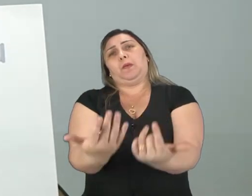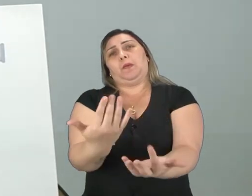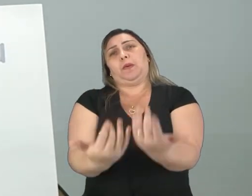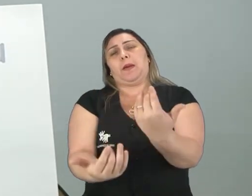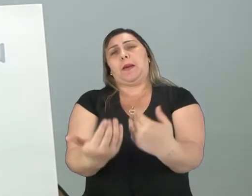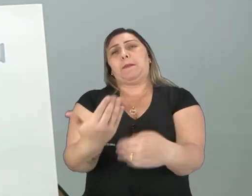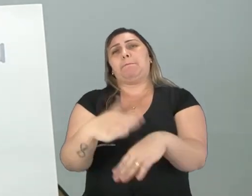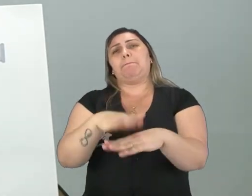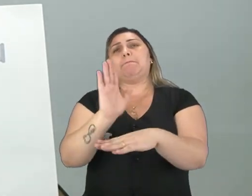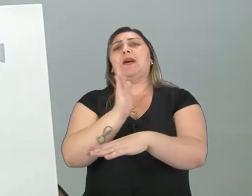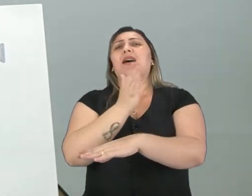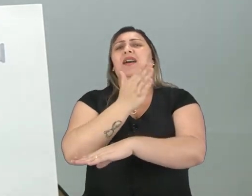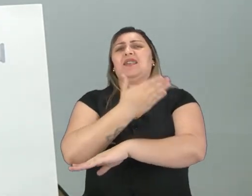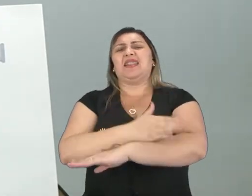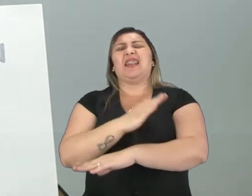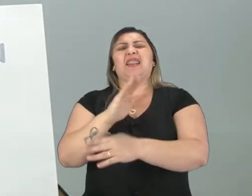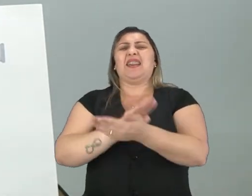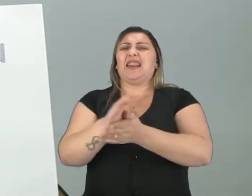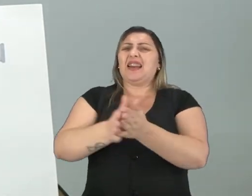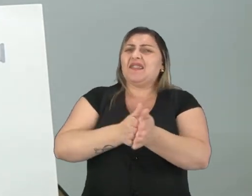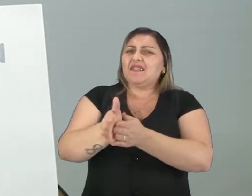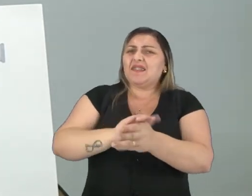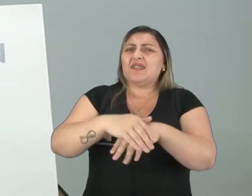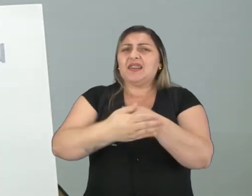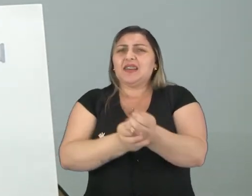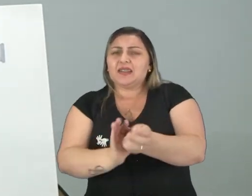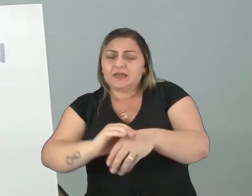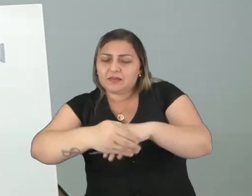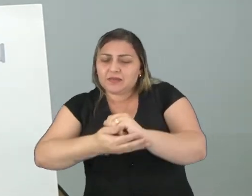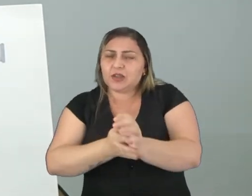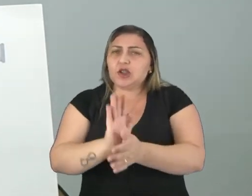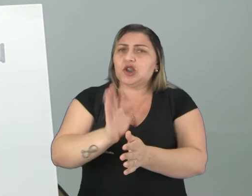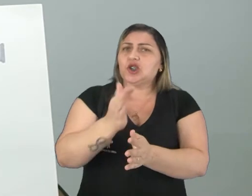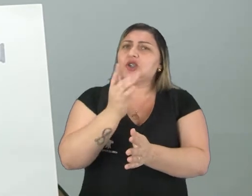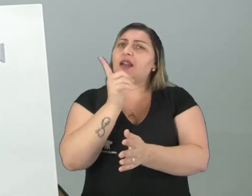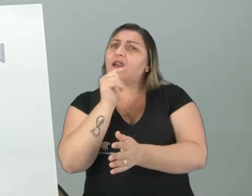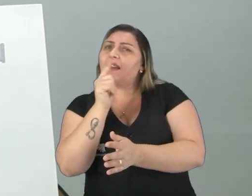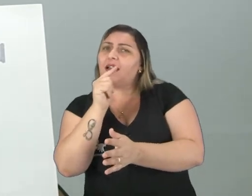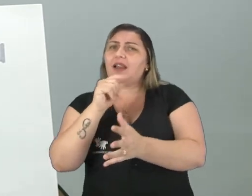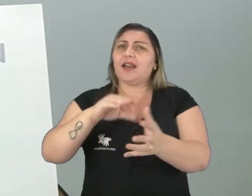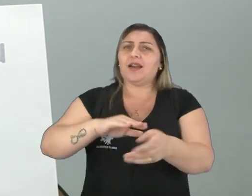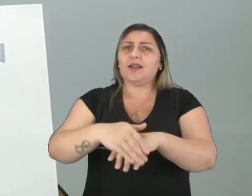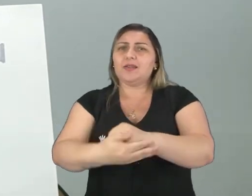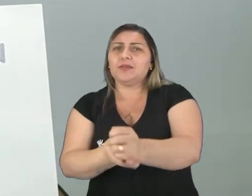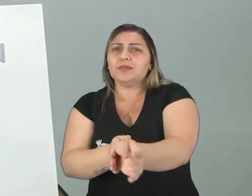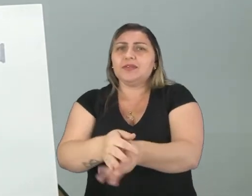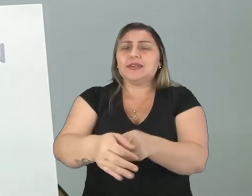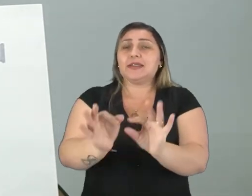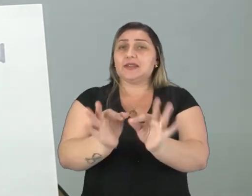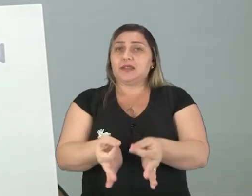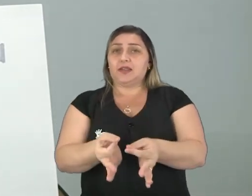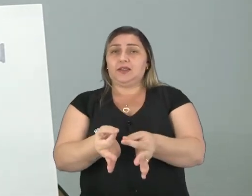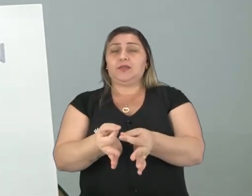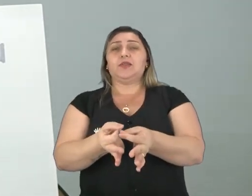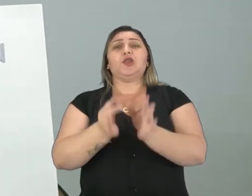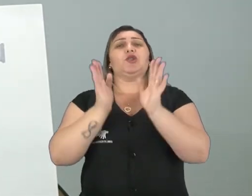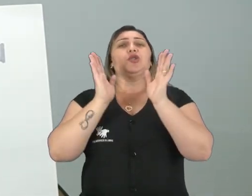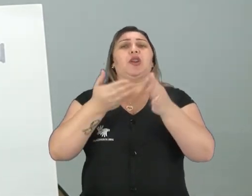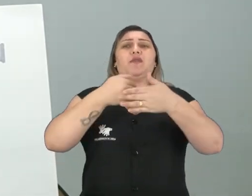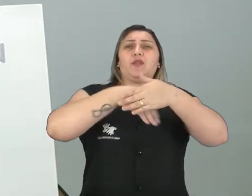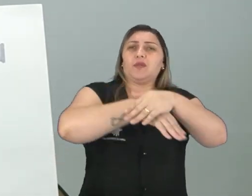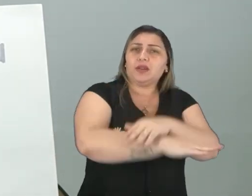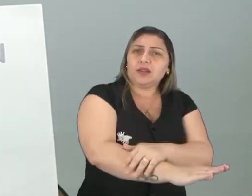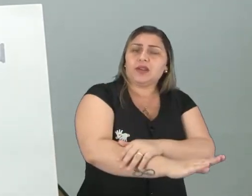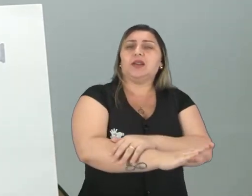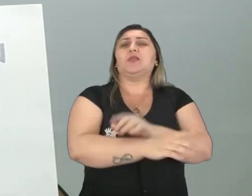é mais prático. Eu vou ali lavando a louça, vou ensaboando e vou passando embaixo da torneira, certo? E já vou